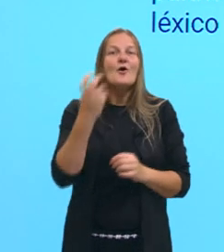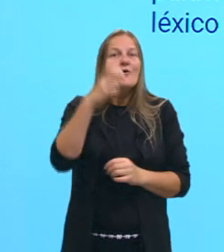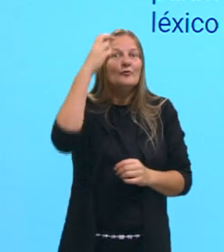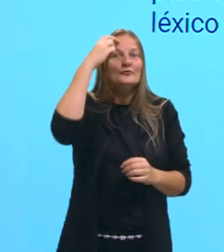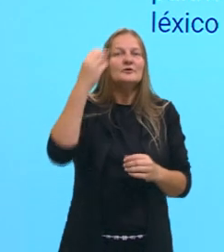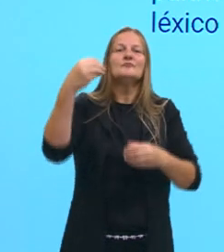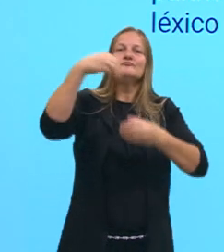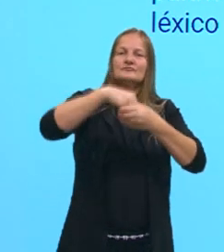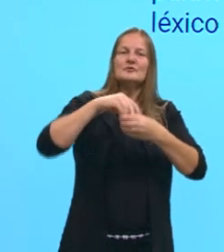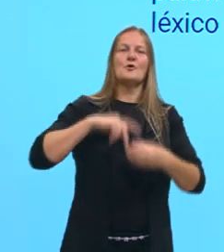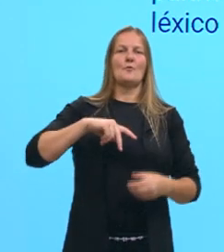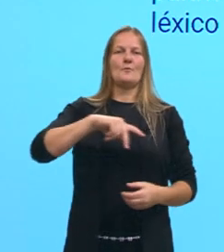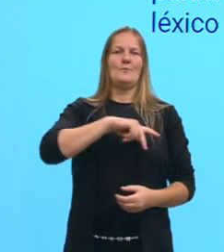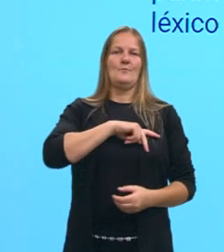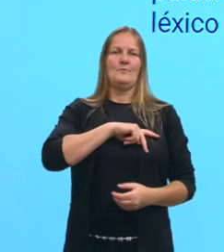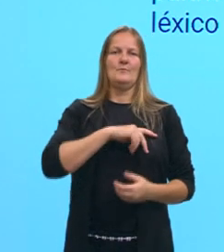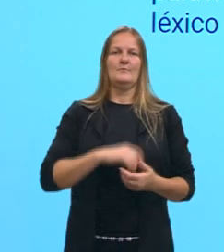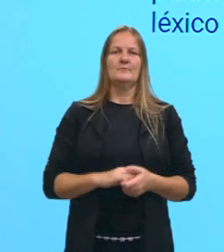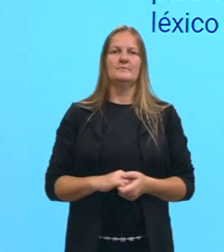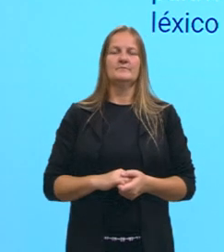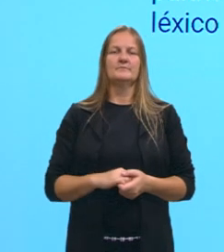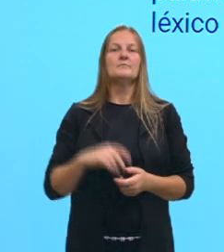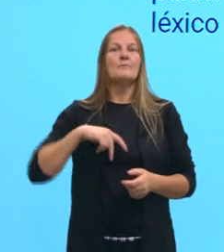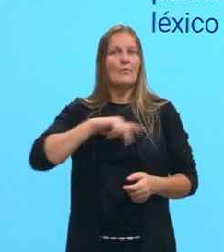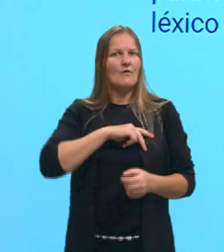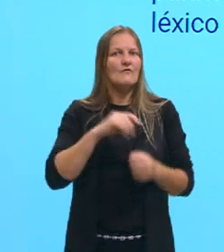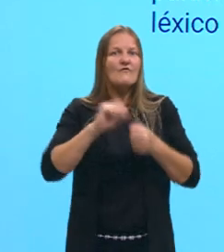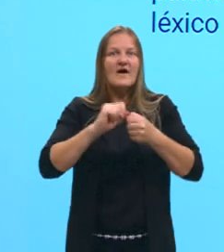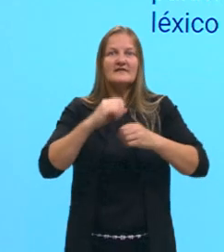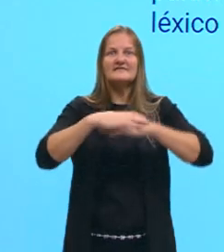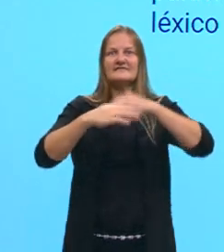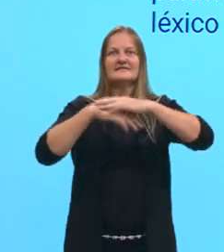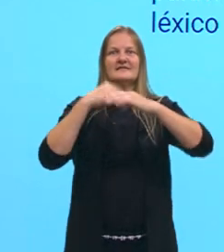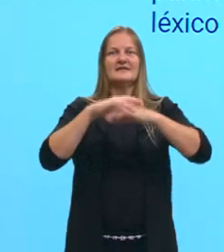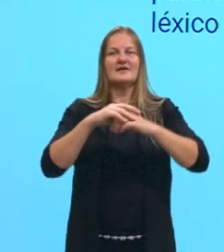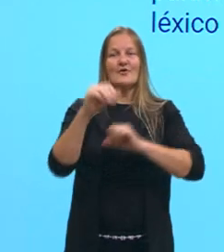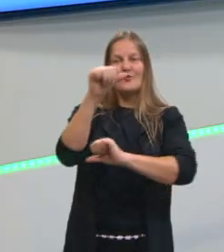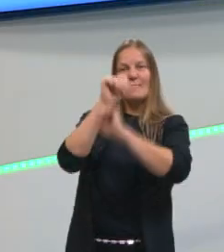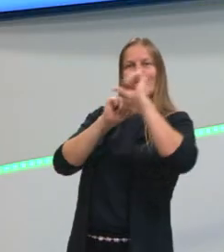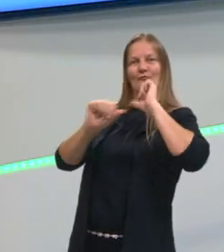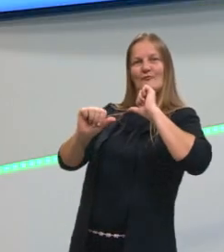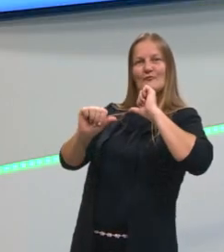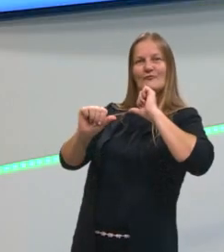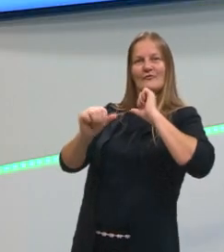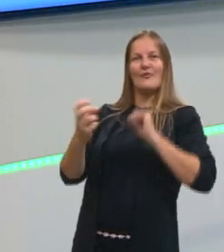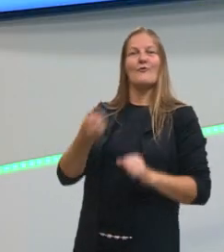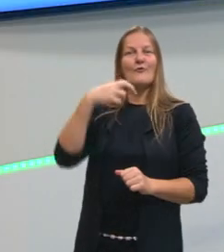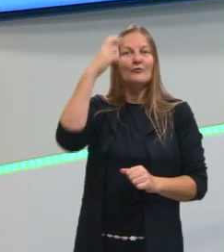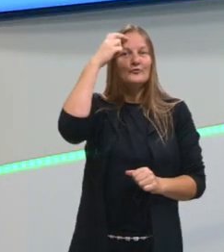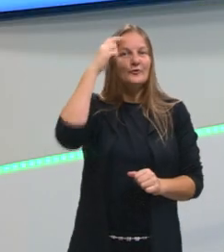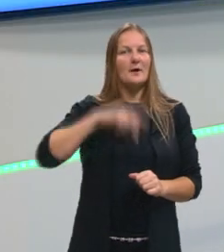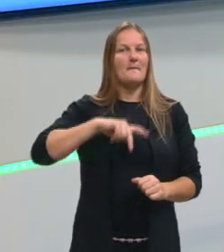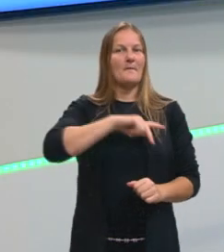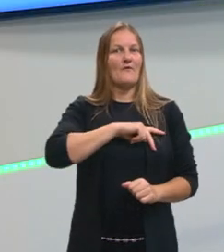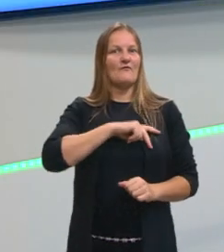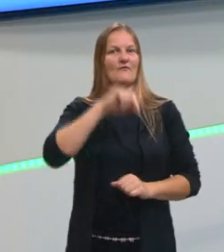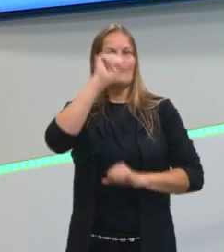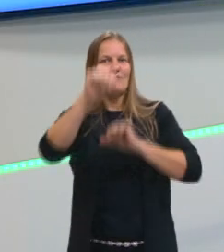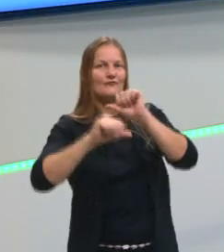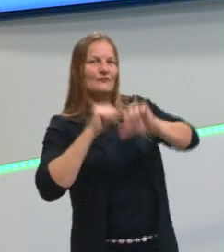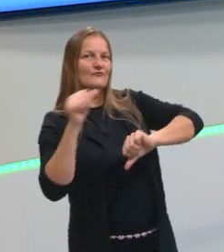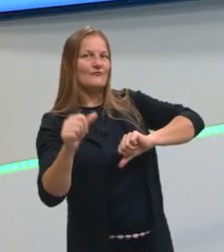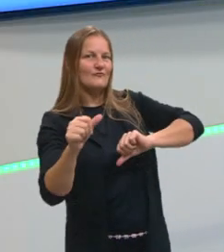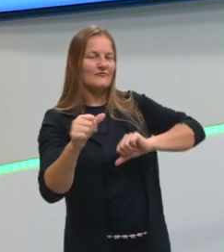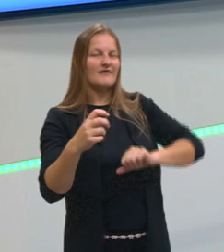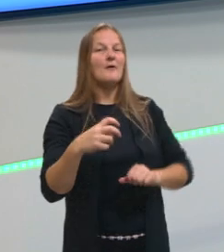cultura Faz Parte do povo e o povo é que faz a cultura não é a cultura que determina o povo o povo é o criador